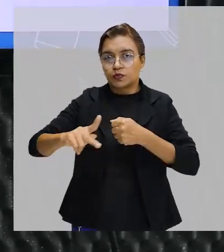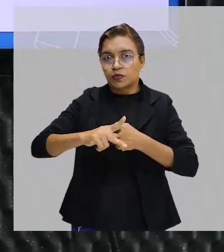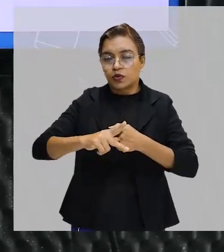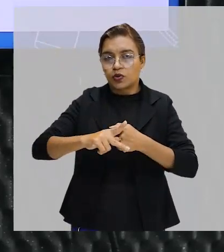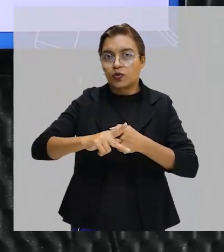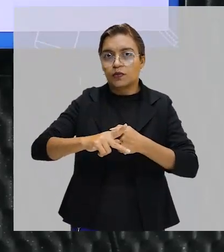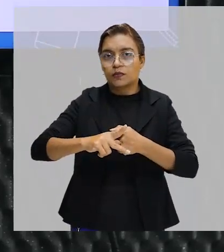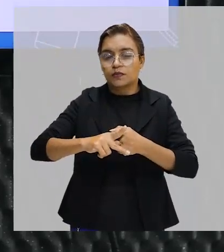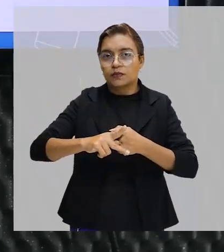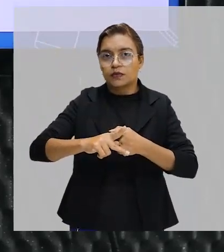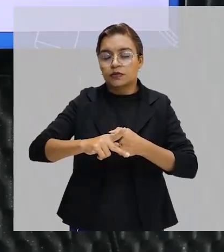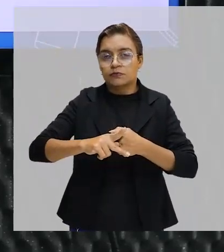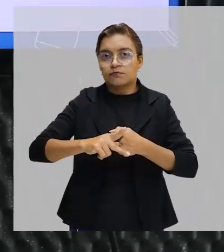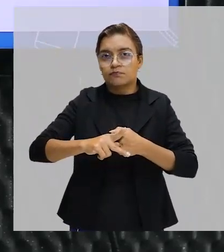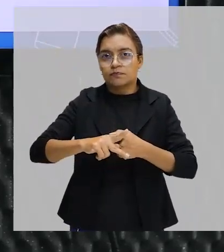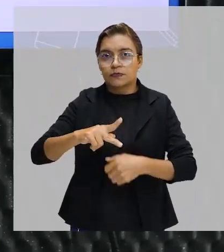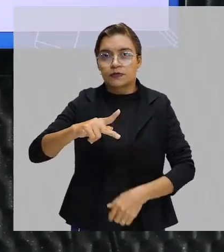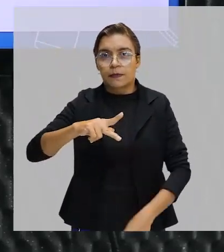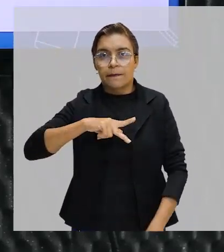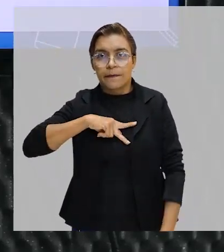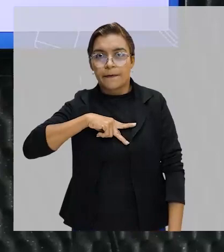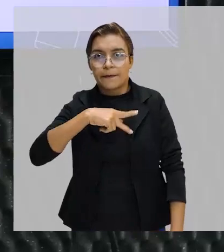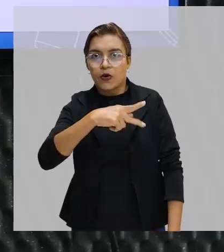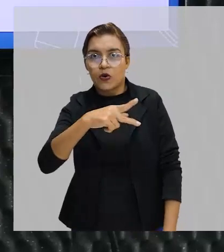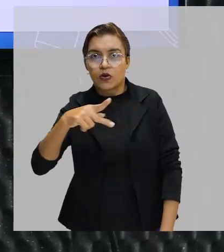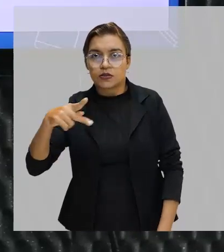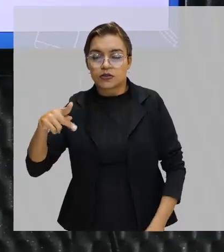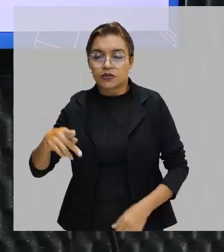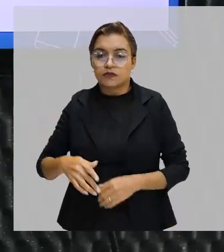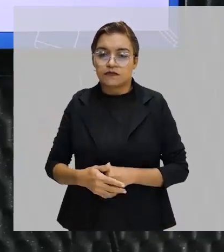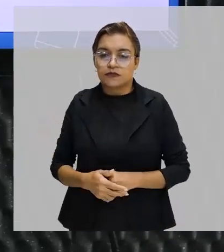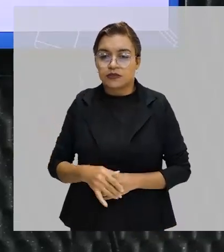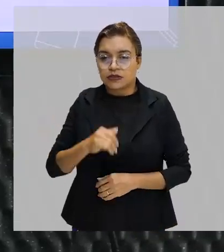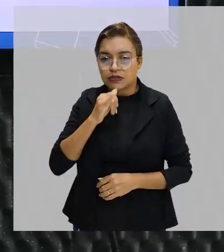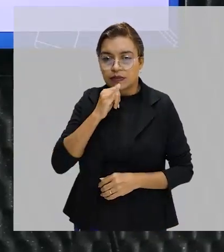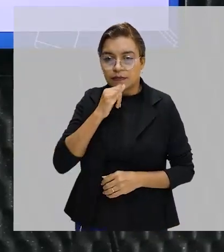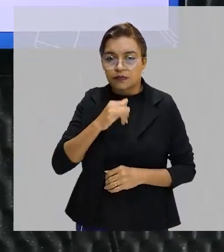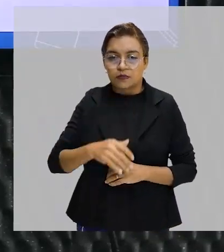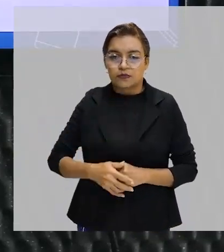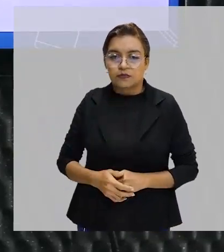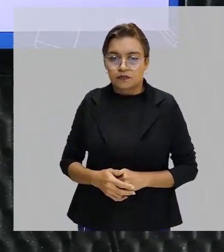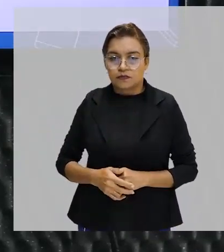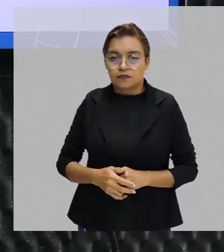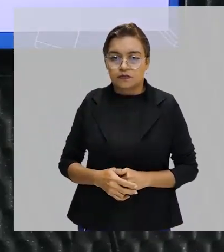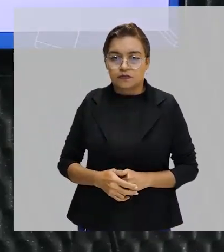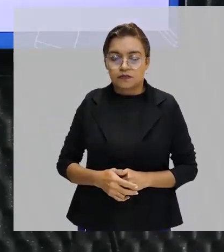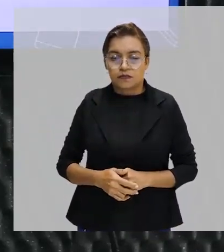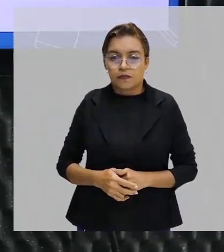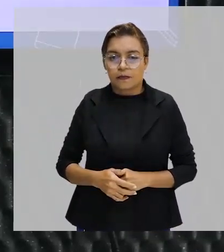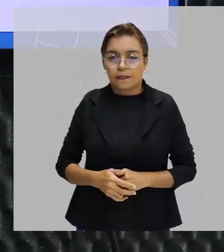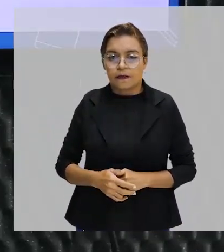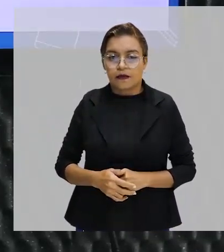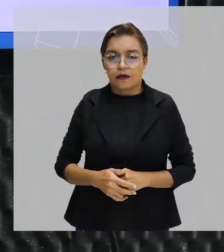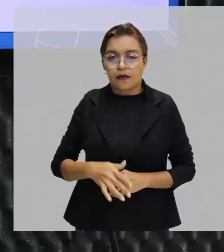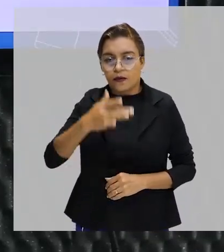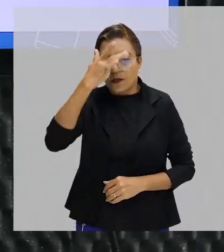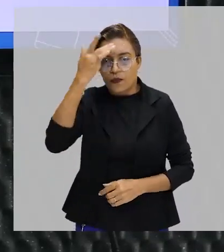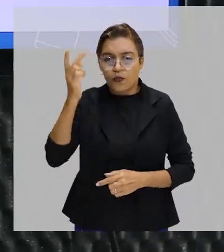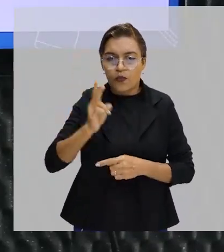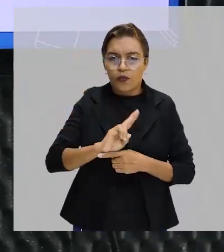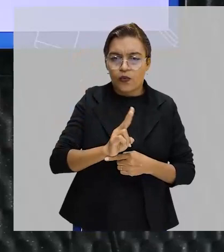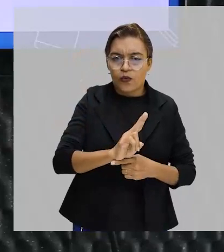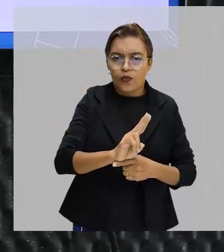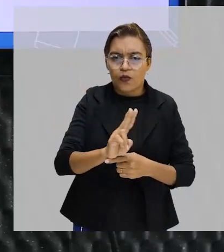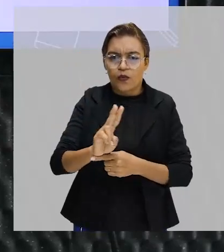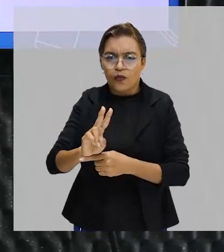possessivos. O guarda deteve o suspeito em sua casa. Na casa de quem? Do guarda ou